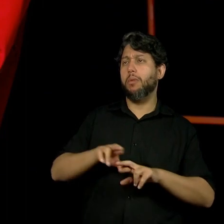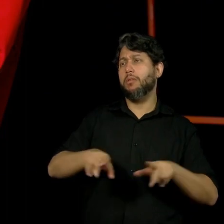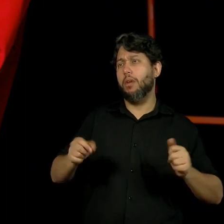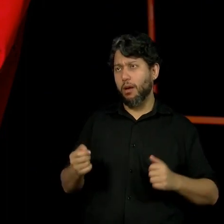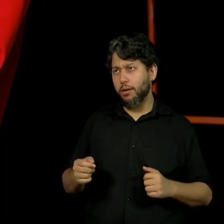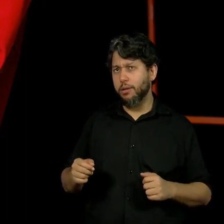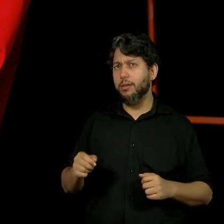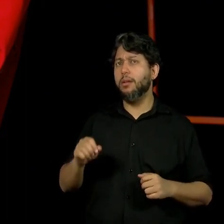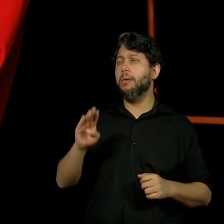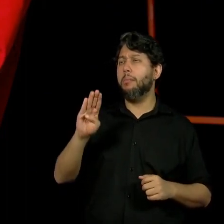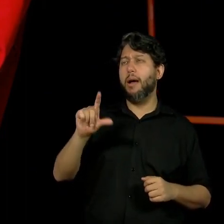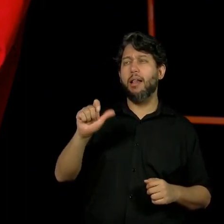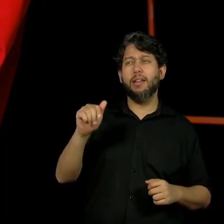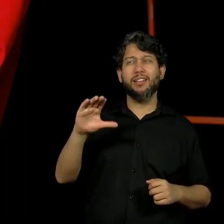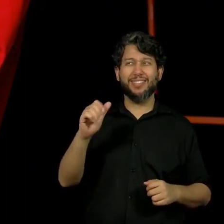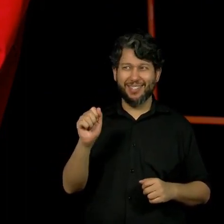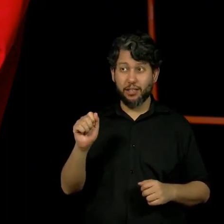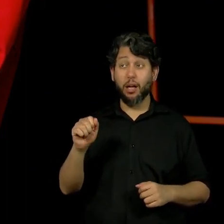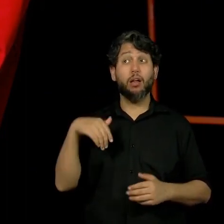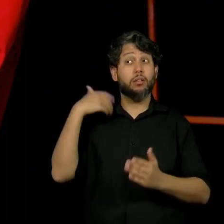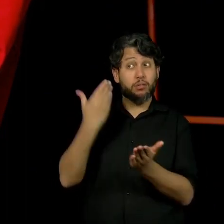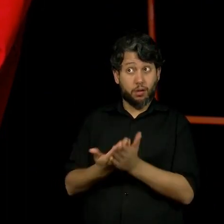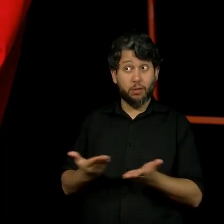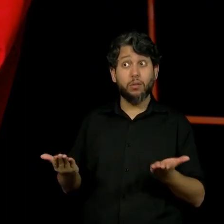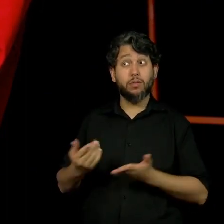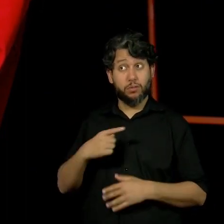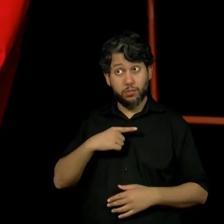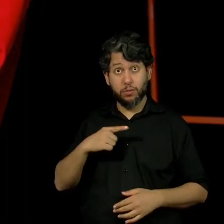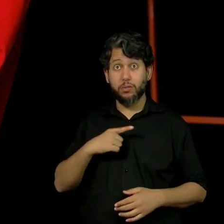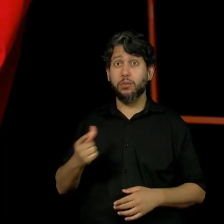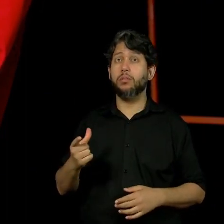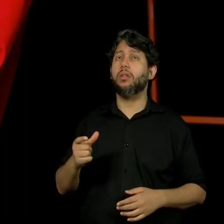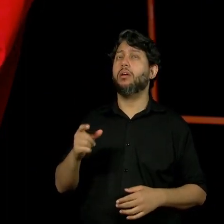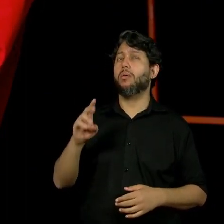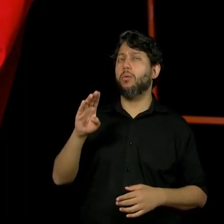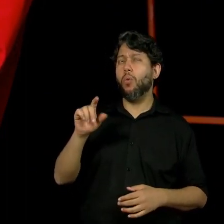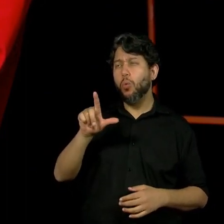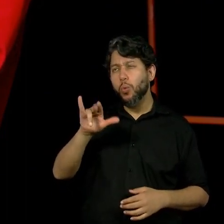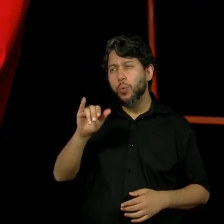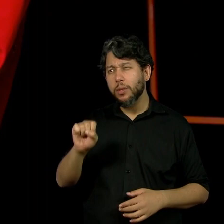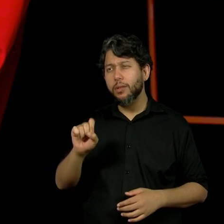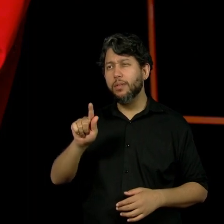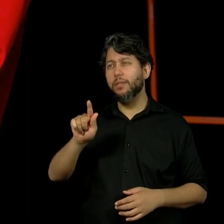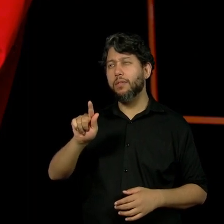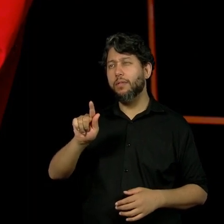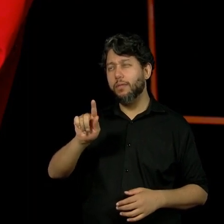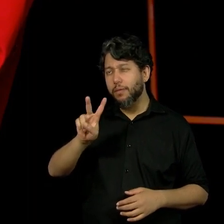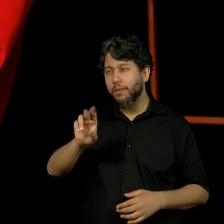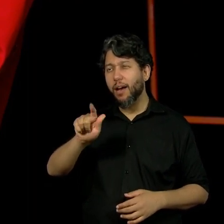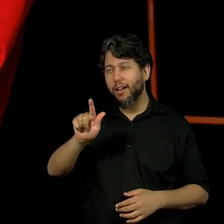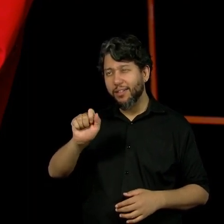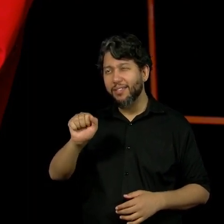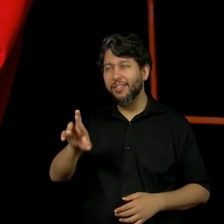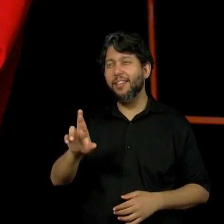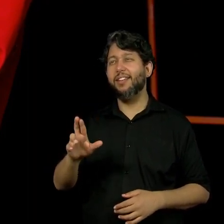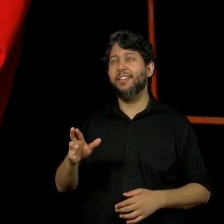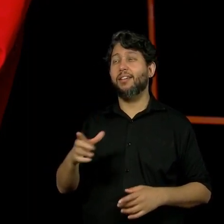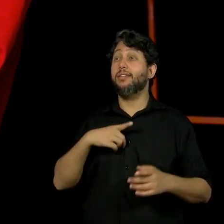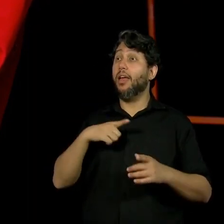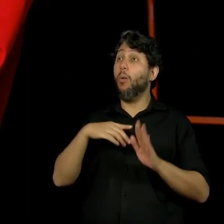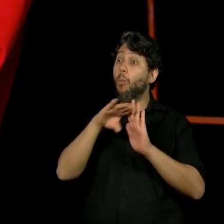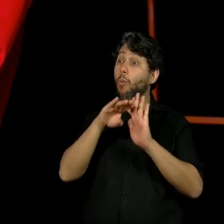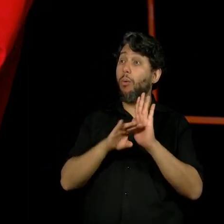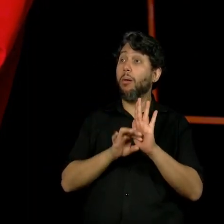Sambalança, o Sessão Balancê, que a gente faz até hoje, né? Com o Clube do Balanço, com Luiz Wagner guitarreiro, sabe? Programas